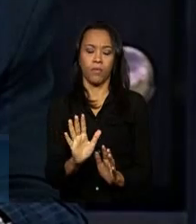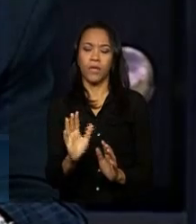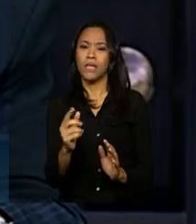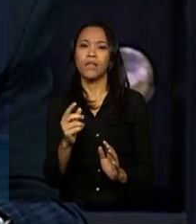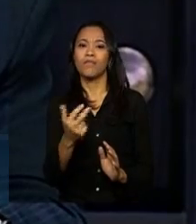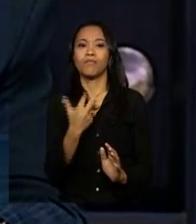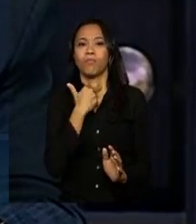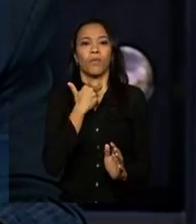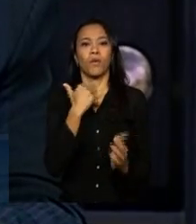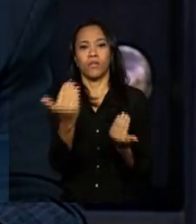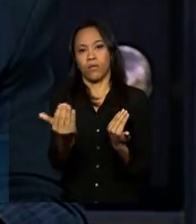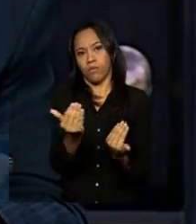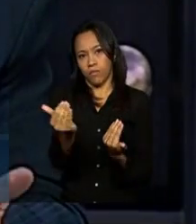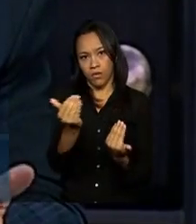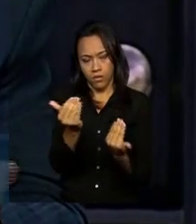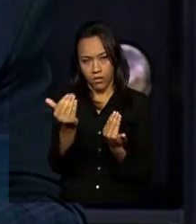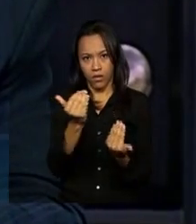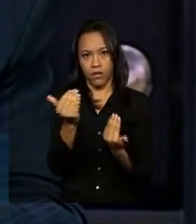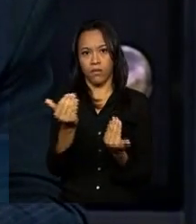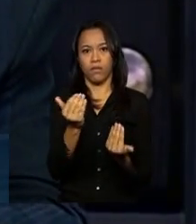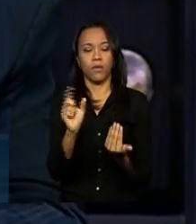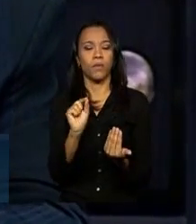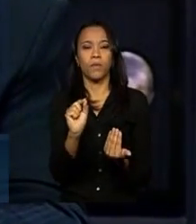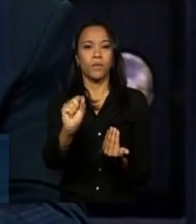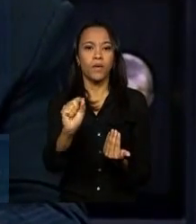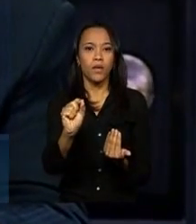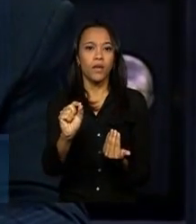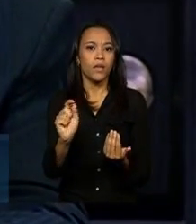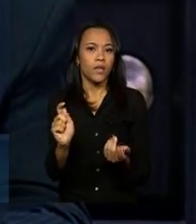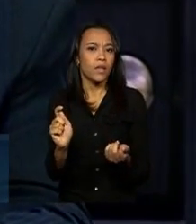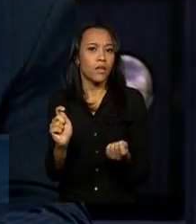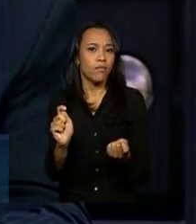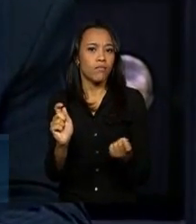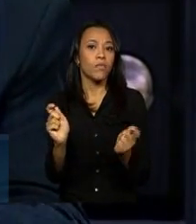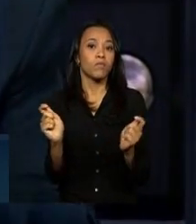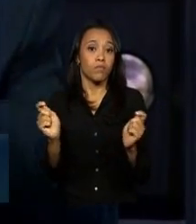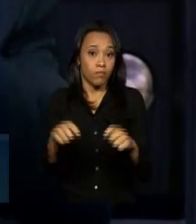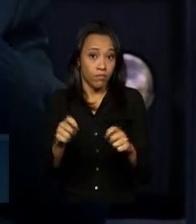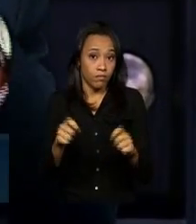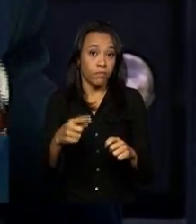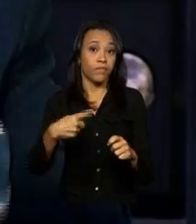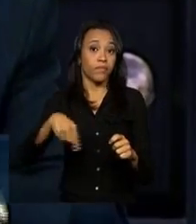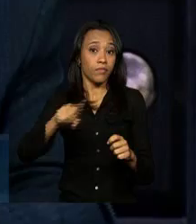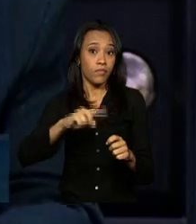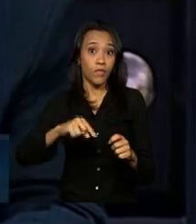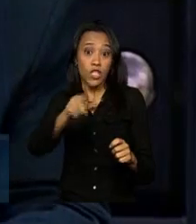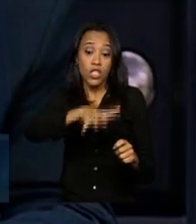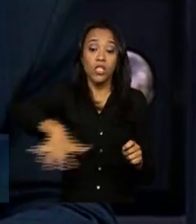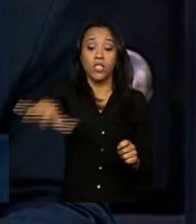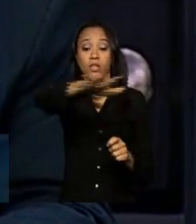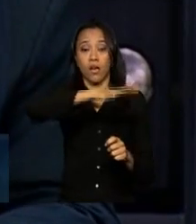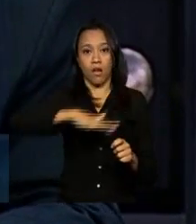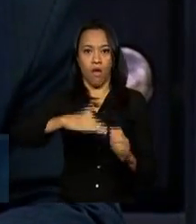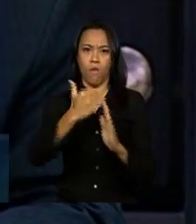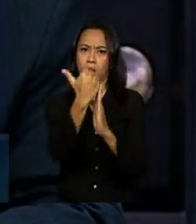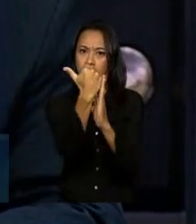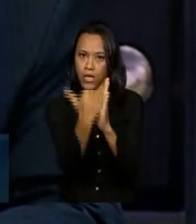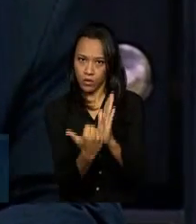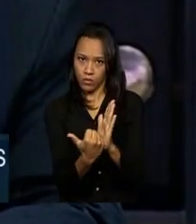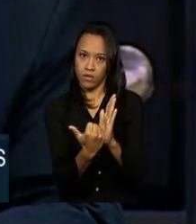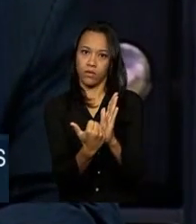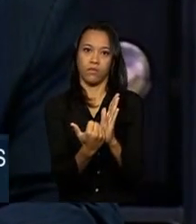compara a uma possibilidade que há de redução eh de uma maneira geral a grande